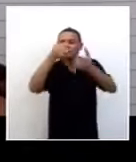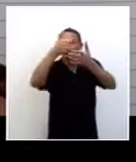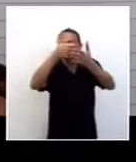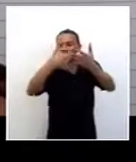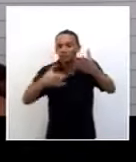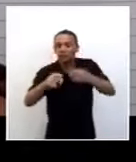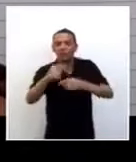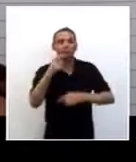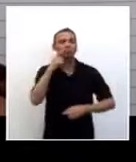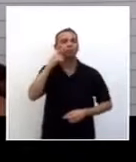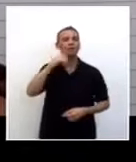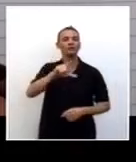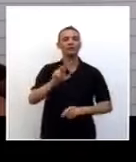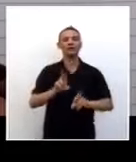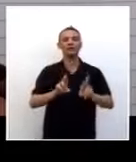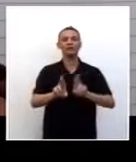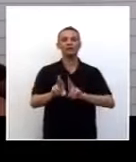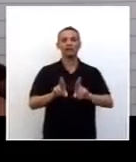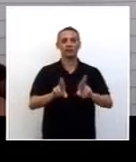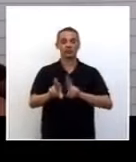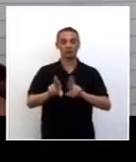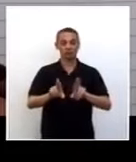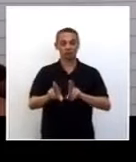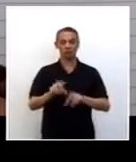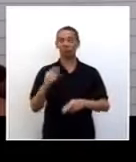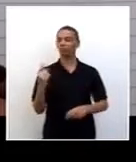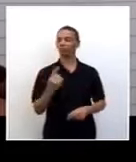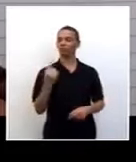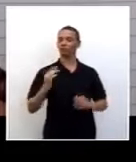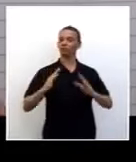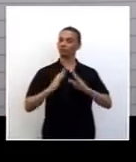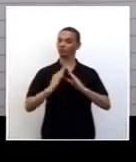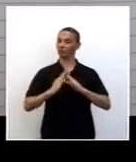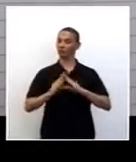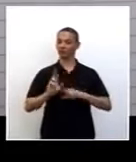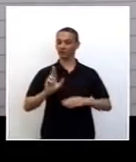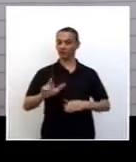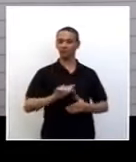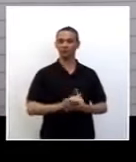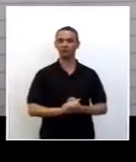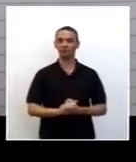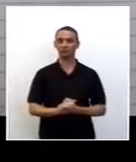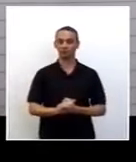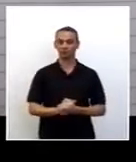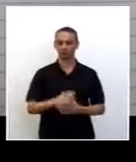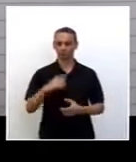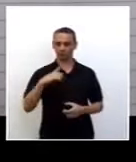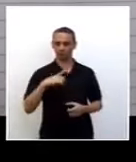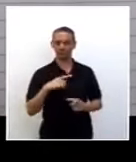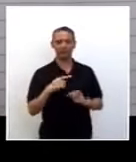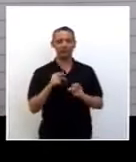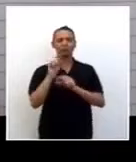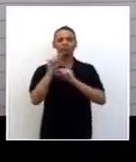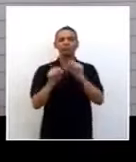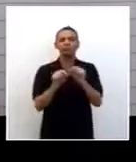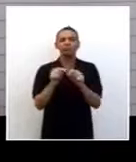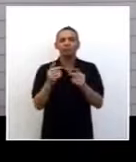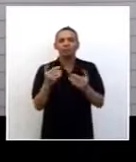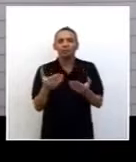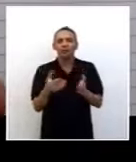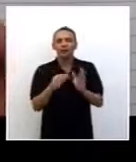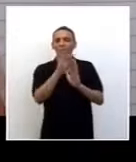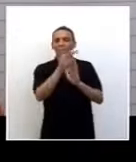você conseguir responder às questões sozinha e dando resposta completa eu peguei algumas questões